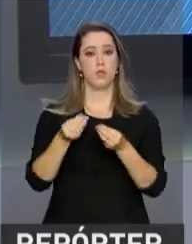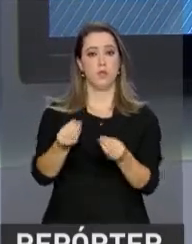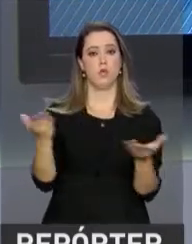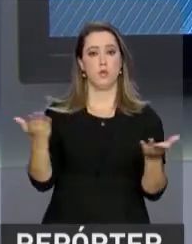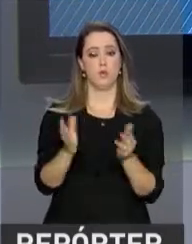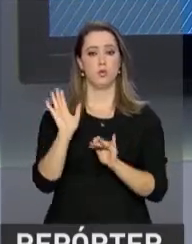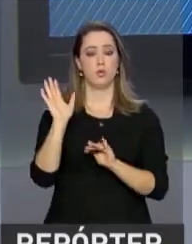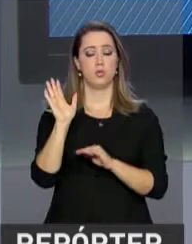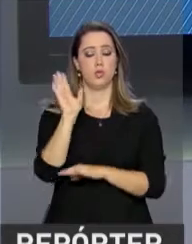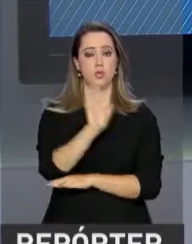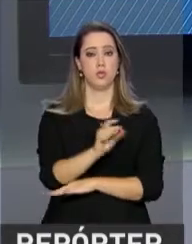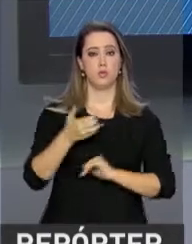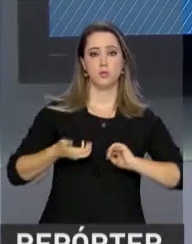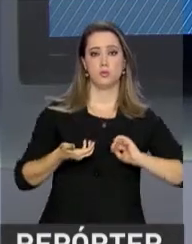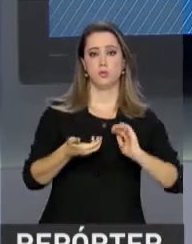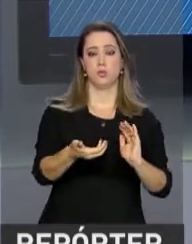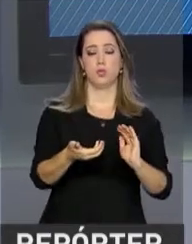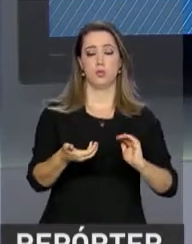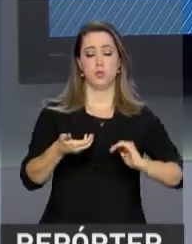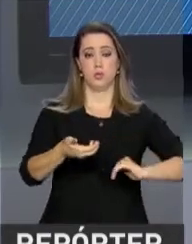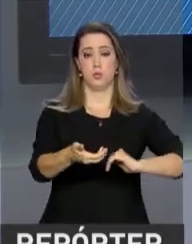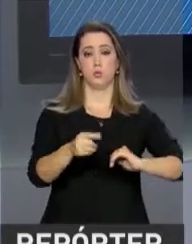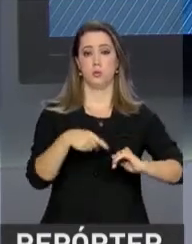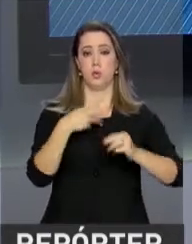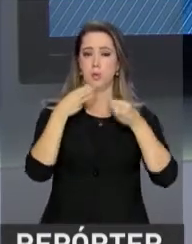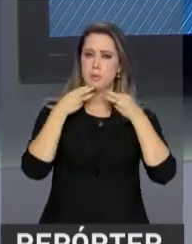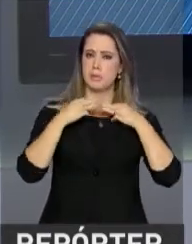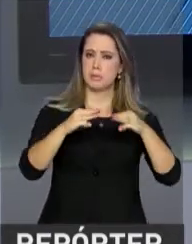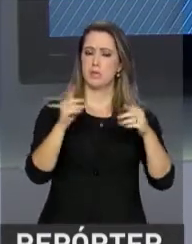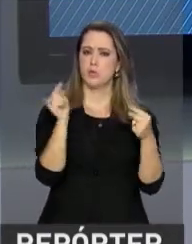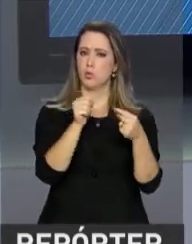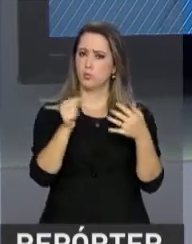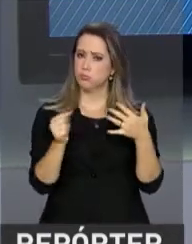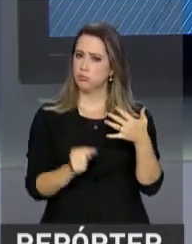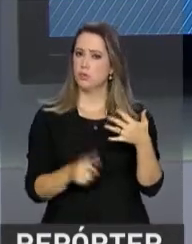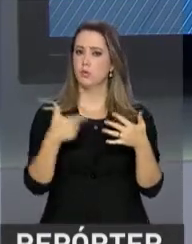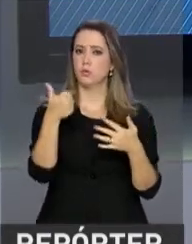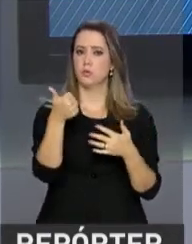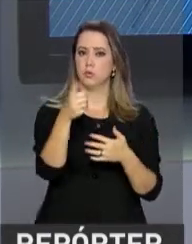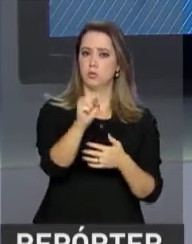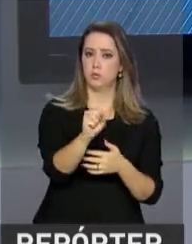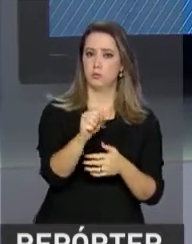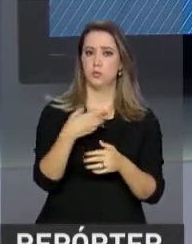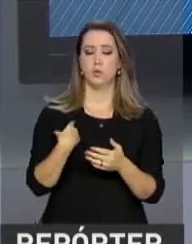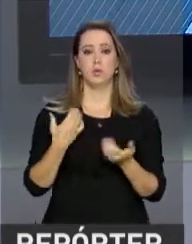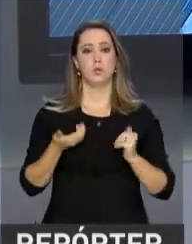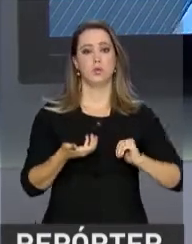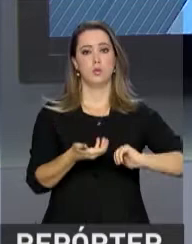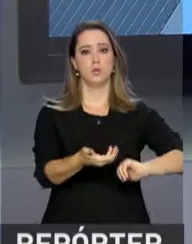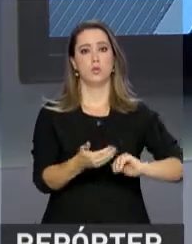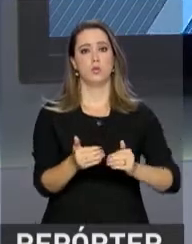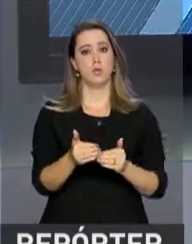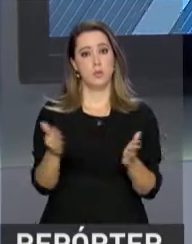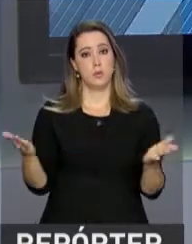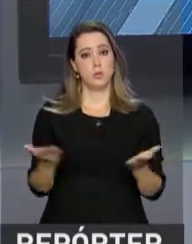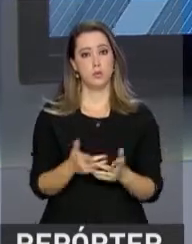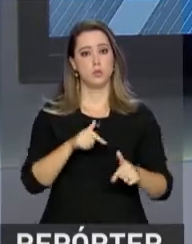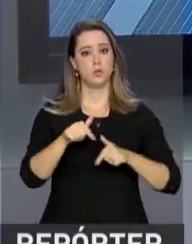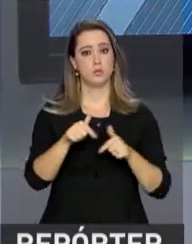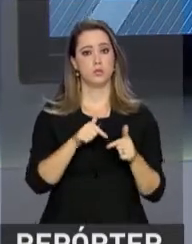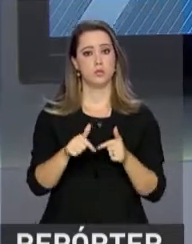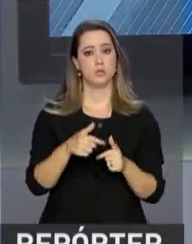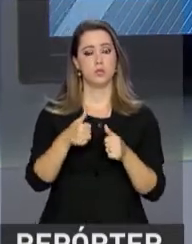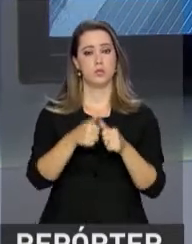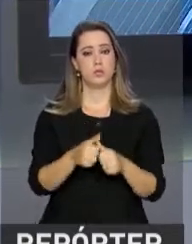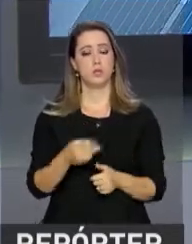tarde o congresso nacional uma mensagem do governo com as metas para o ano de 2018 o congresso reabre hoje os trabalhos